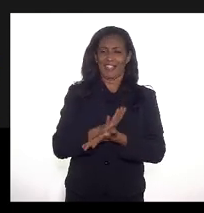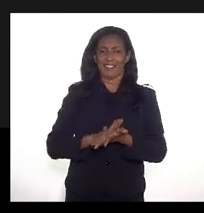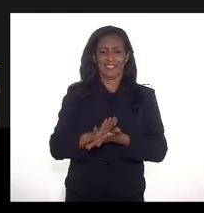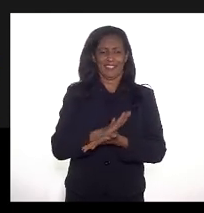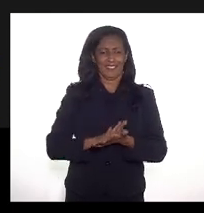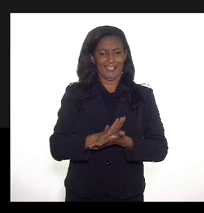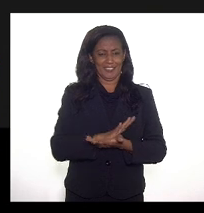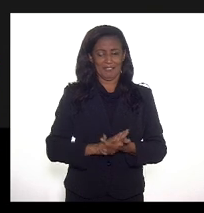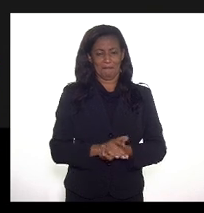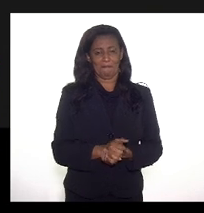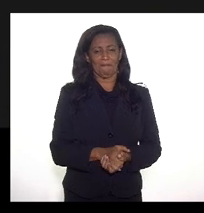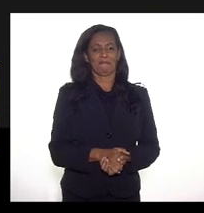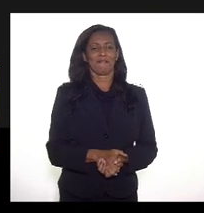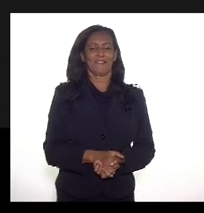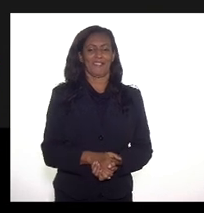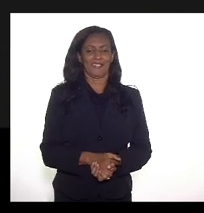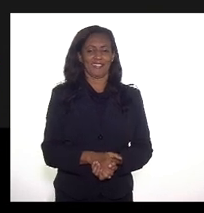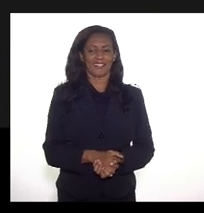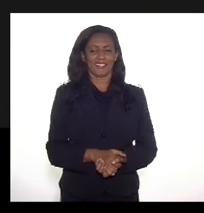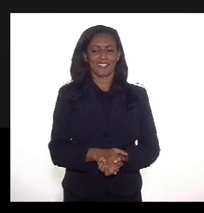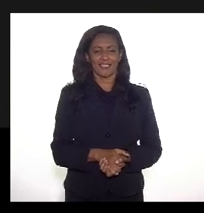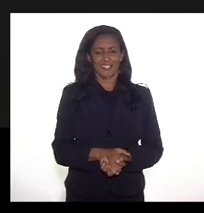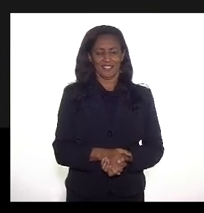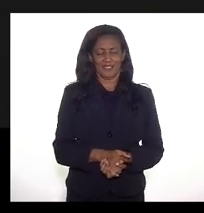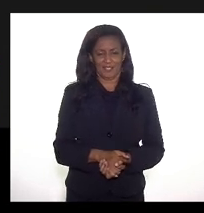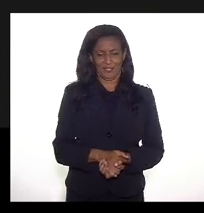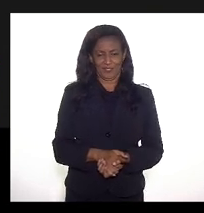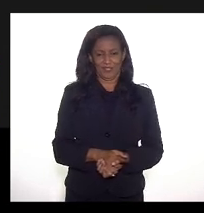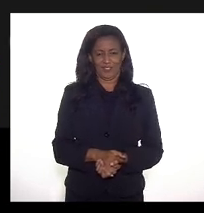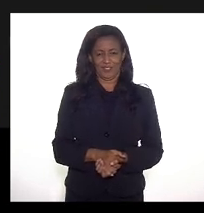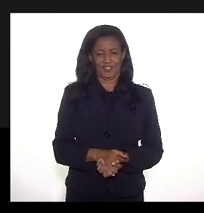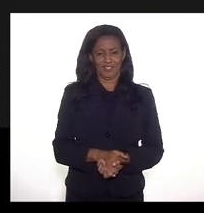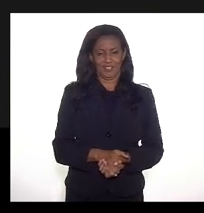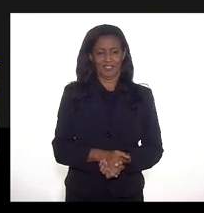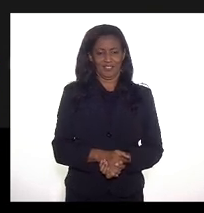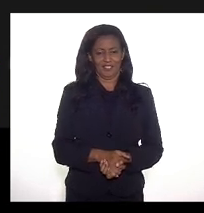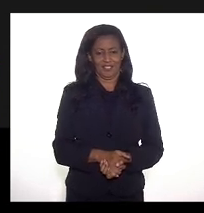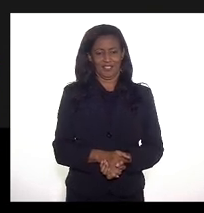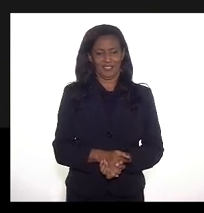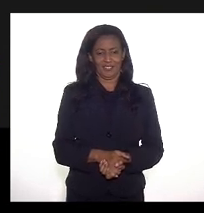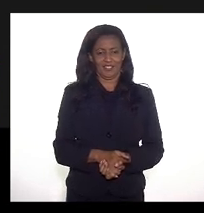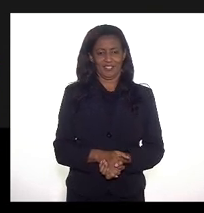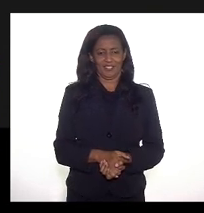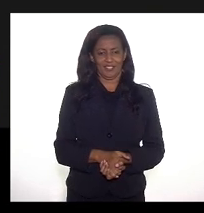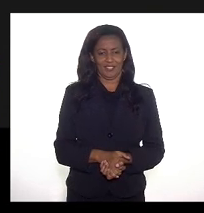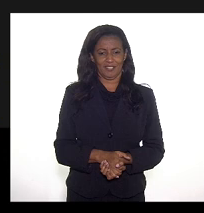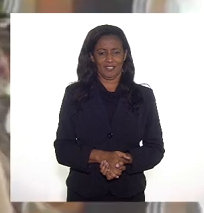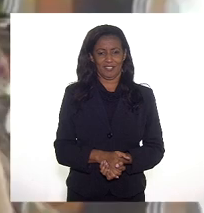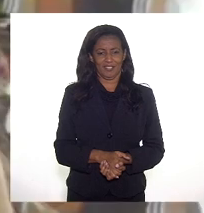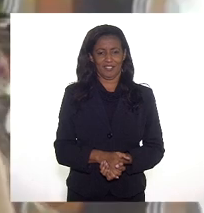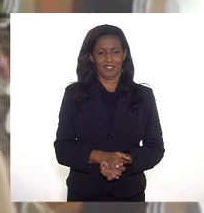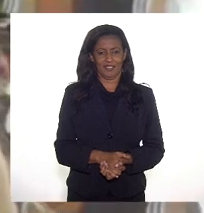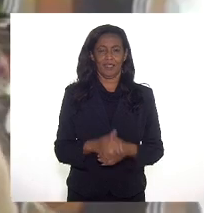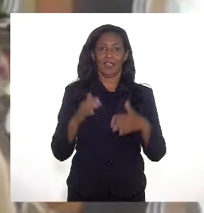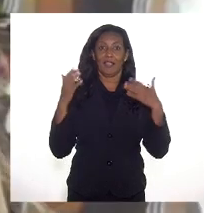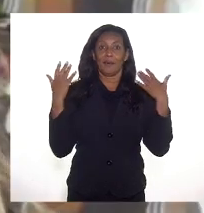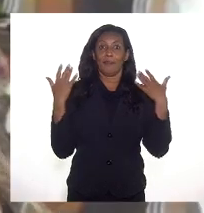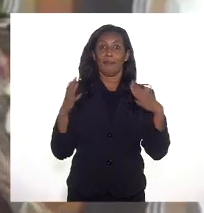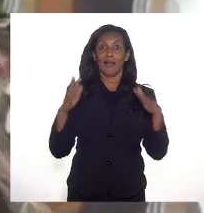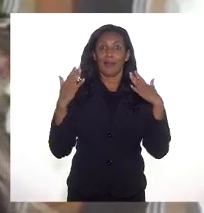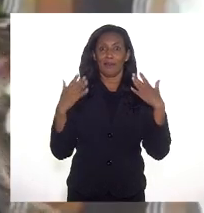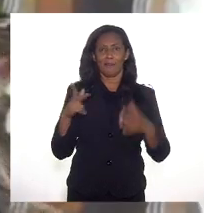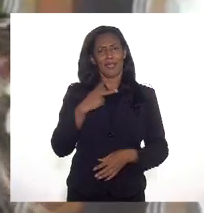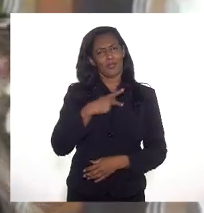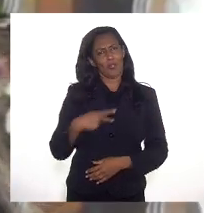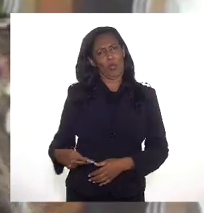cantar agora. Vai cantar agora o Estácio. Parabéns, presidente Jair, por esses dois dias